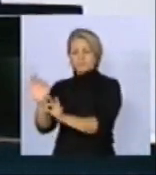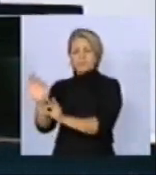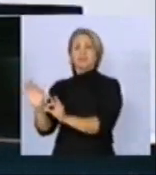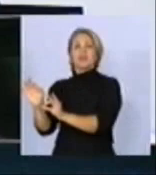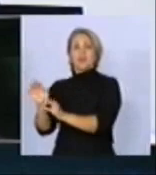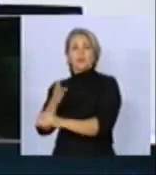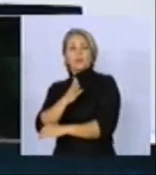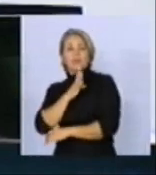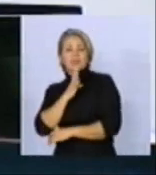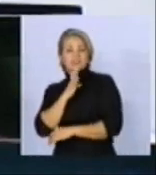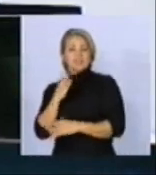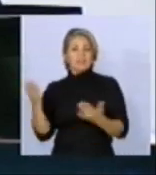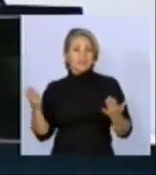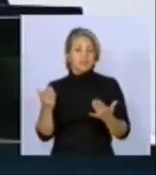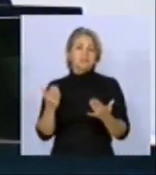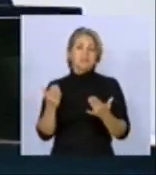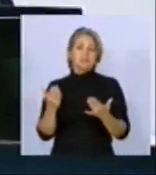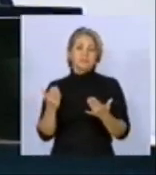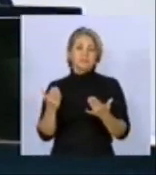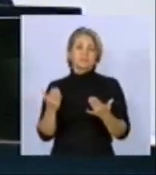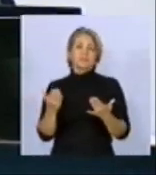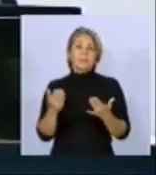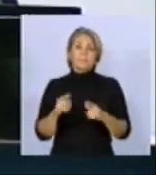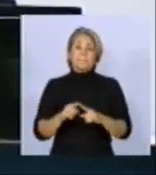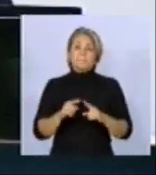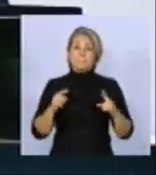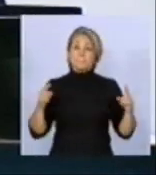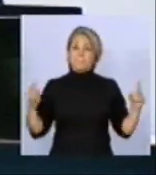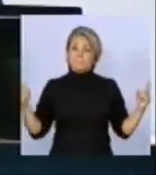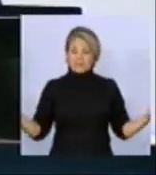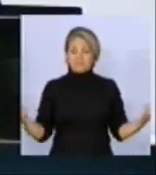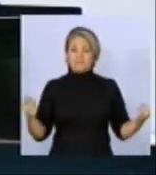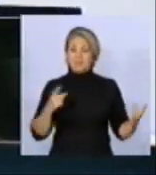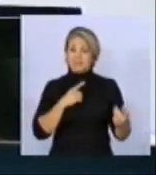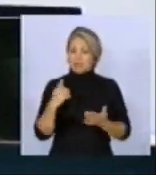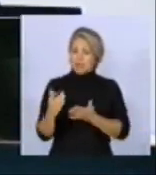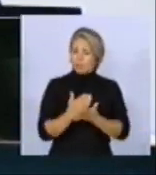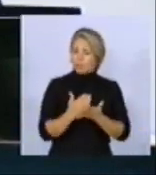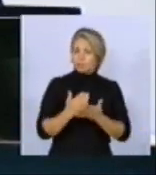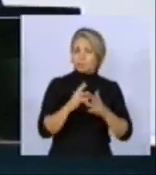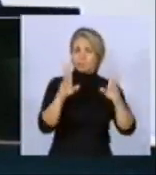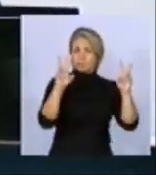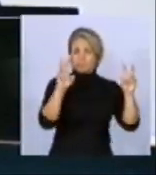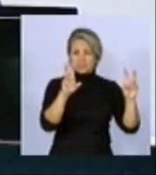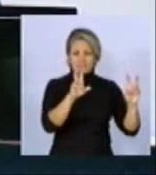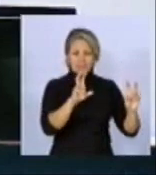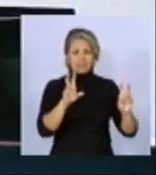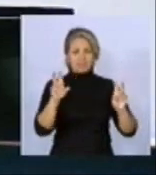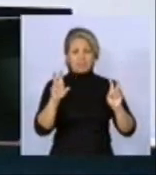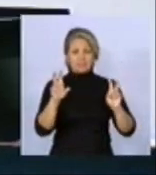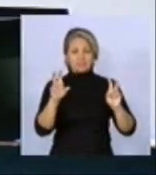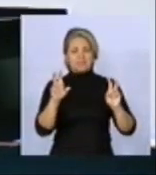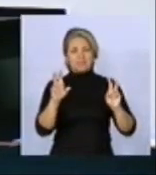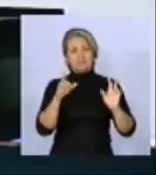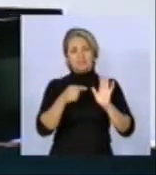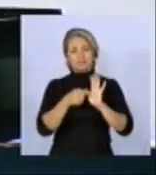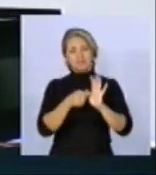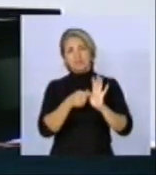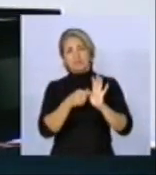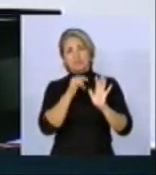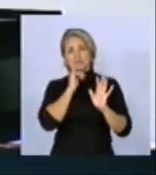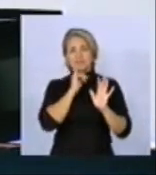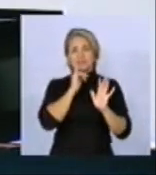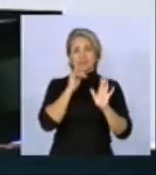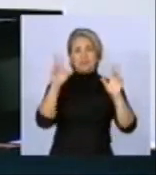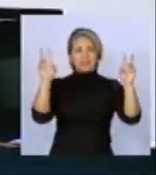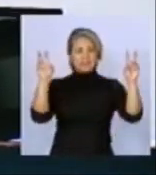conhecemos as regras constitucionais mas há determinados temas que envolvem digamos assim